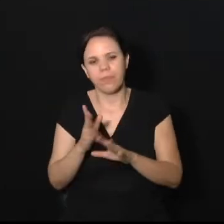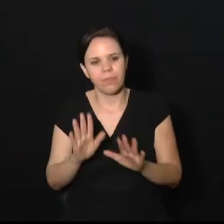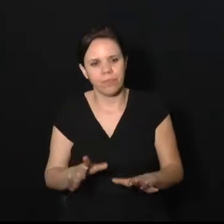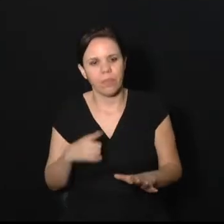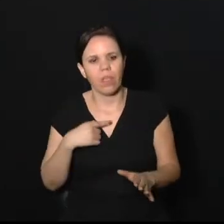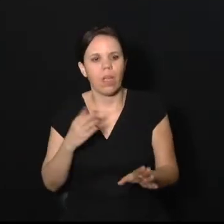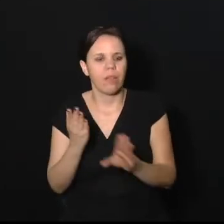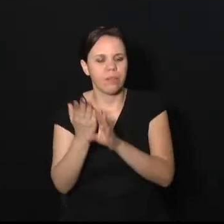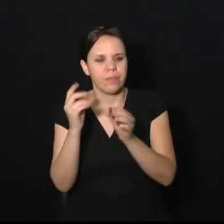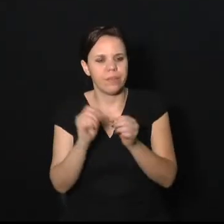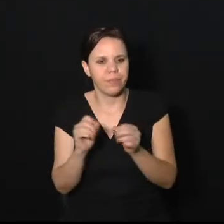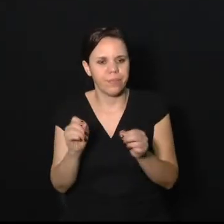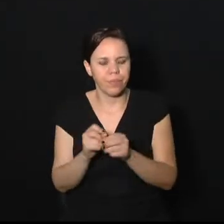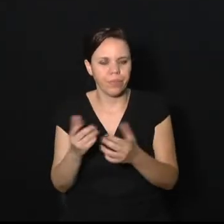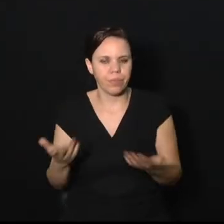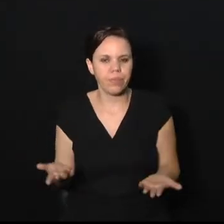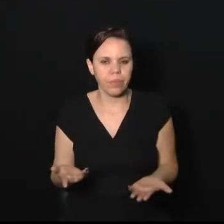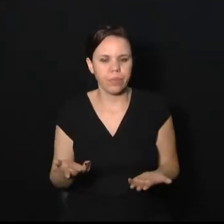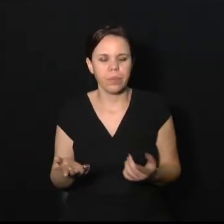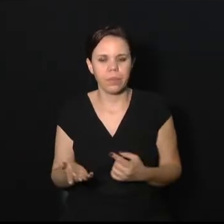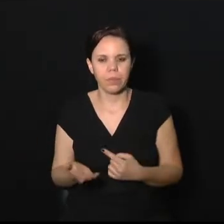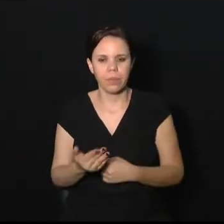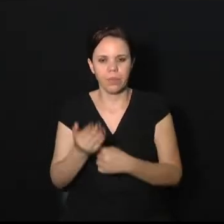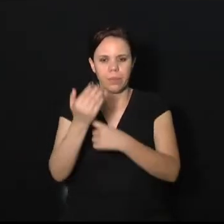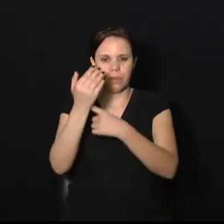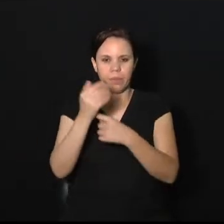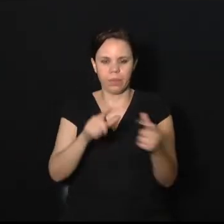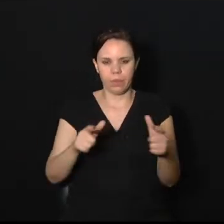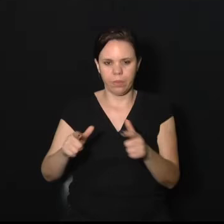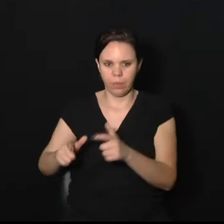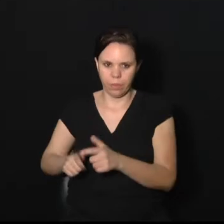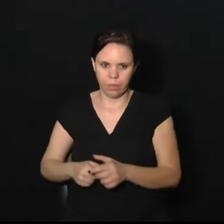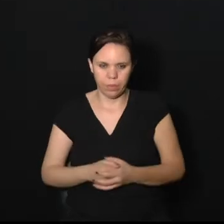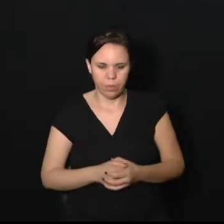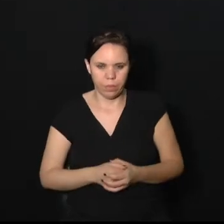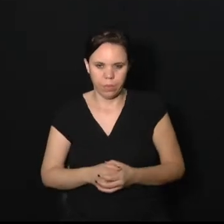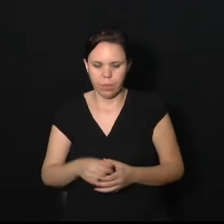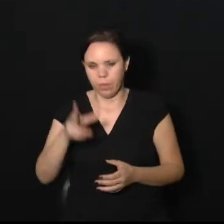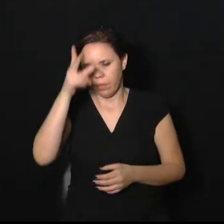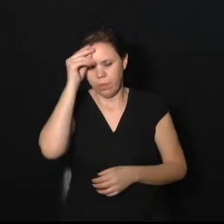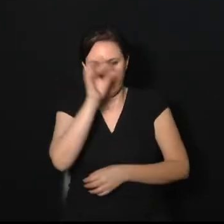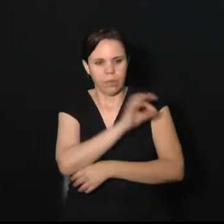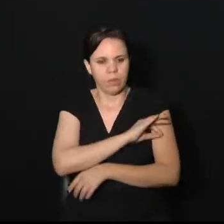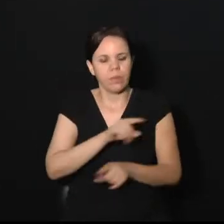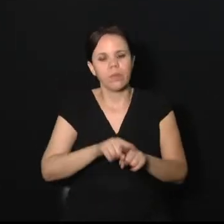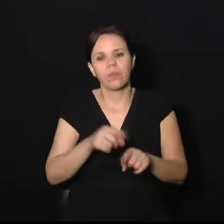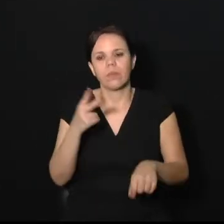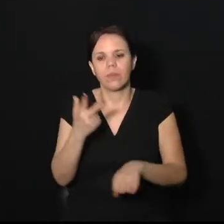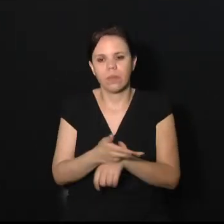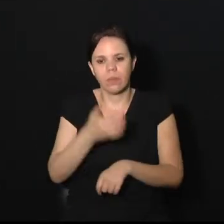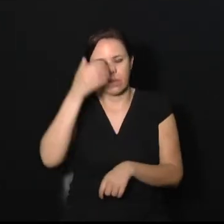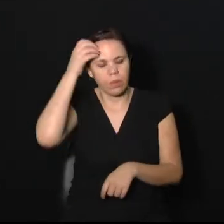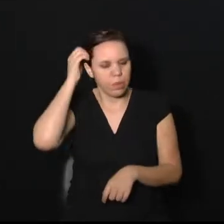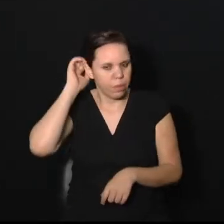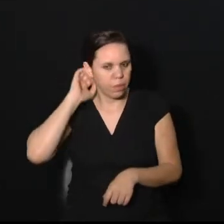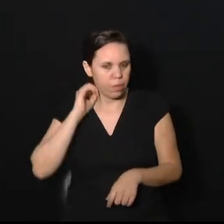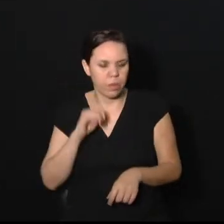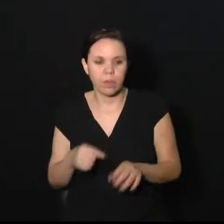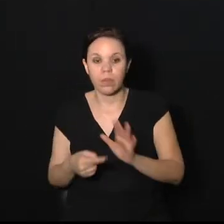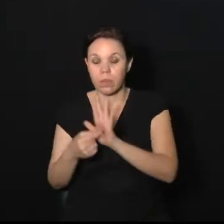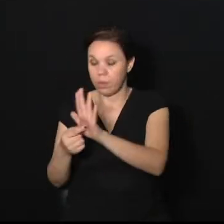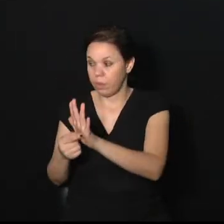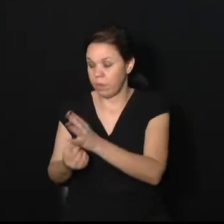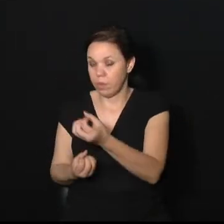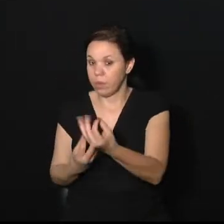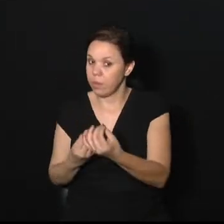tecnológica utilizando um sensor. Então, foi colocado um sensor nas vagas de estacionamentos públicos, uma câmera. Esse sensor ele emite um dado